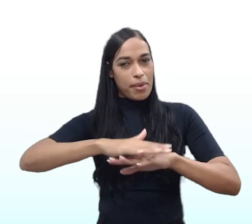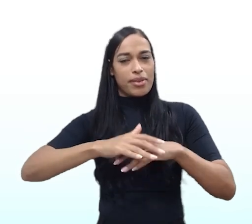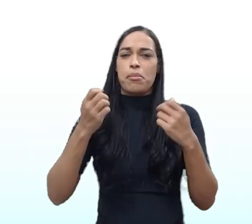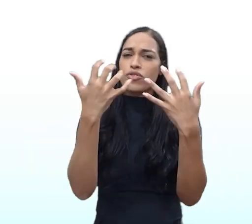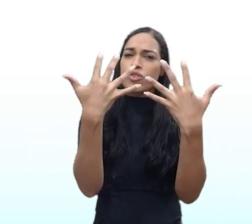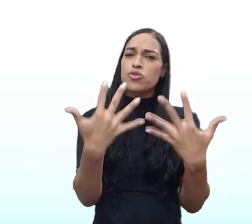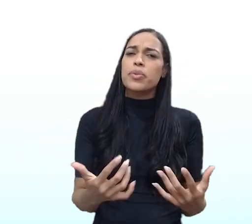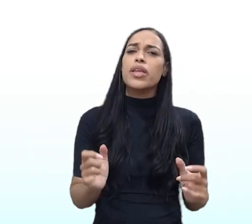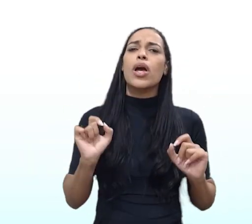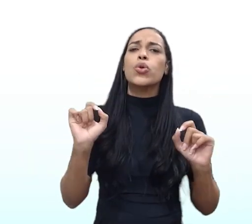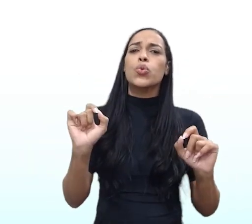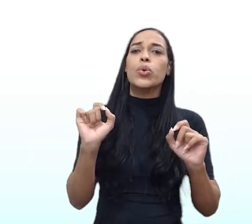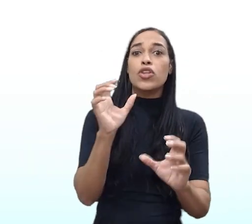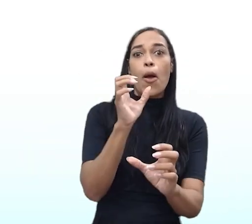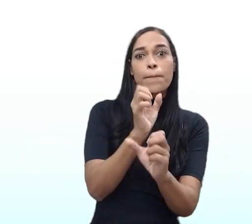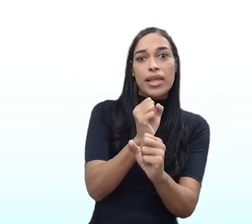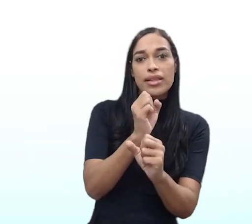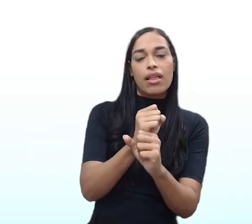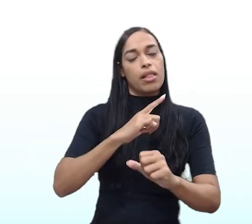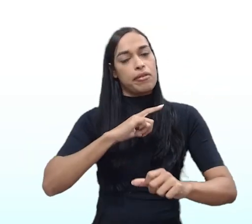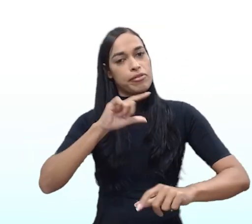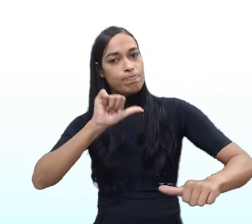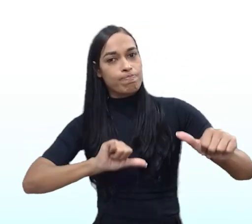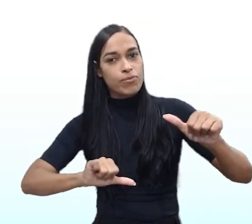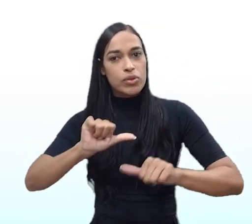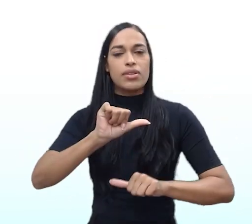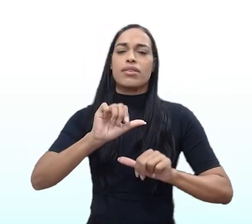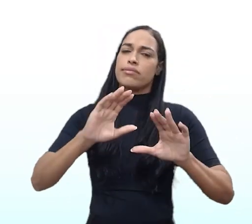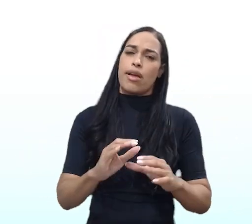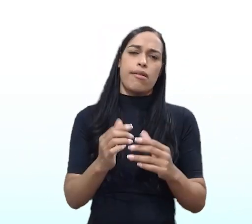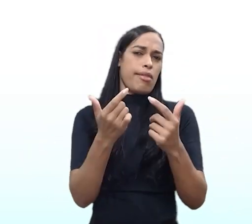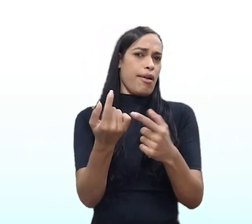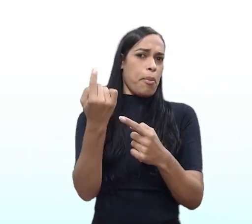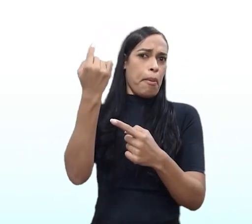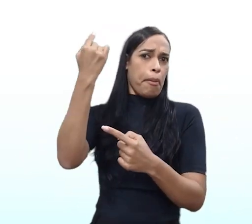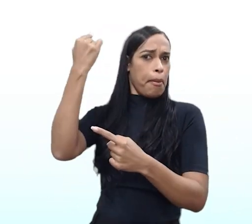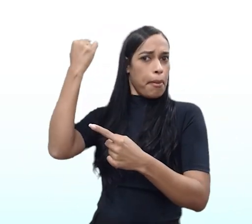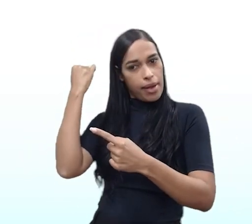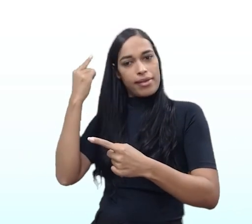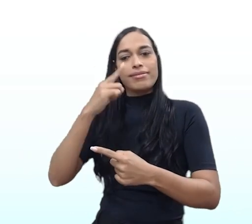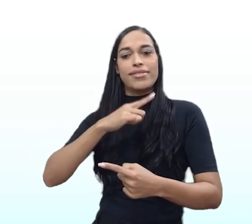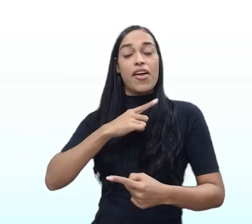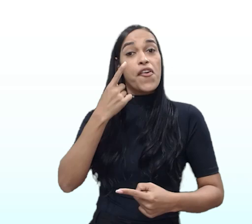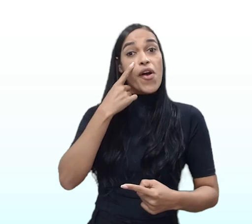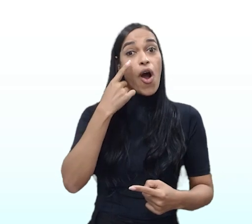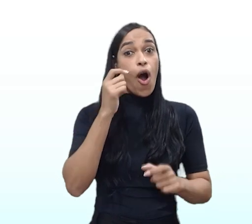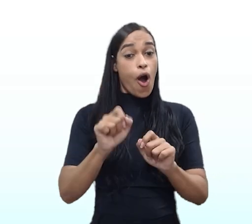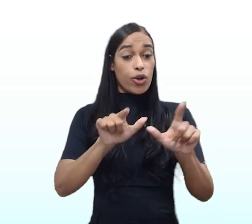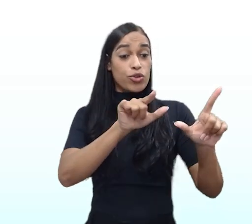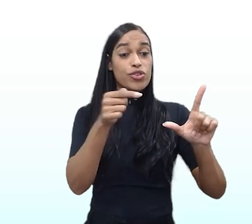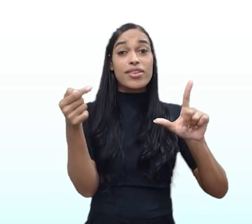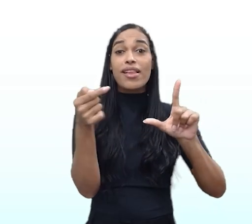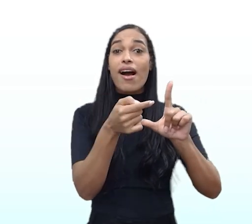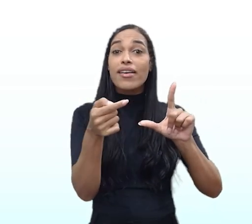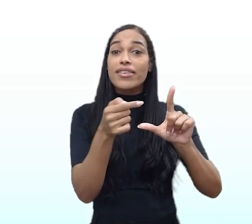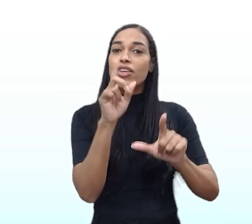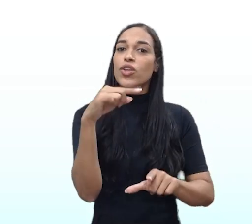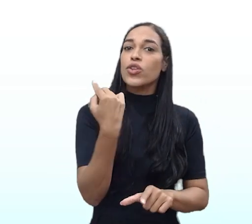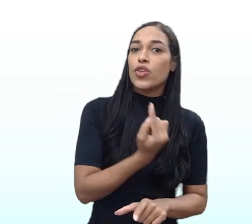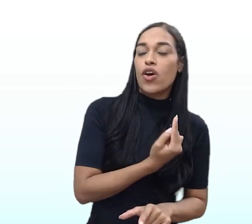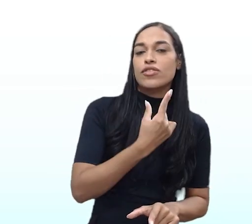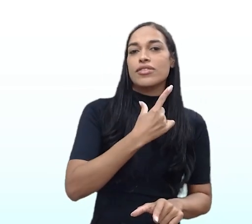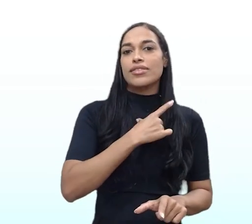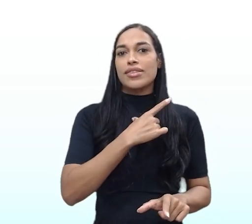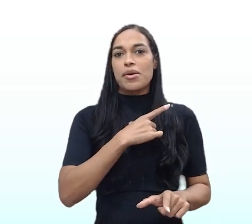as grandezas. Por quê? Houve mudança, é óbvio. Há muito tempo atrás, olha aí no nosso slide, ó, nós